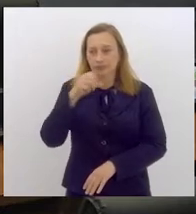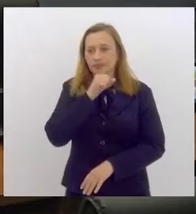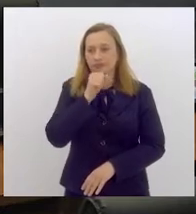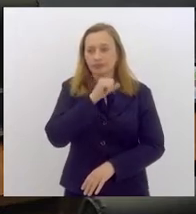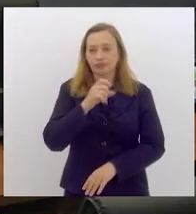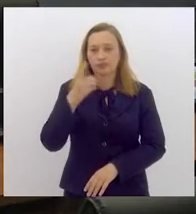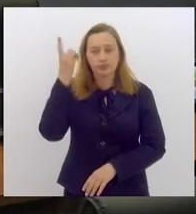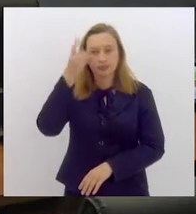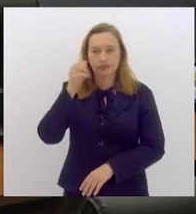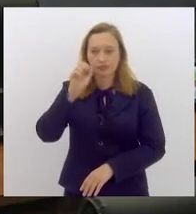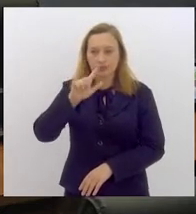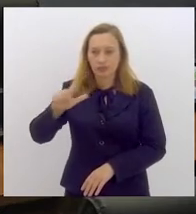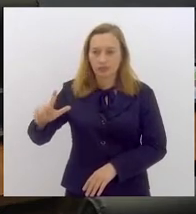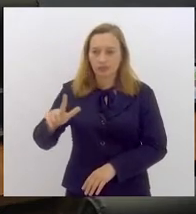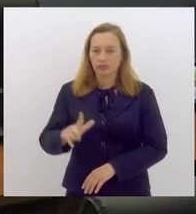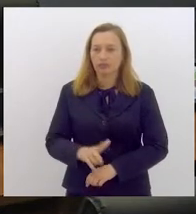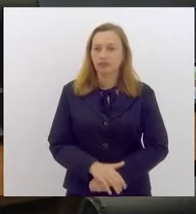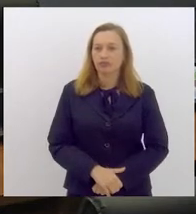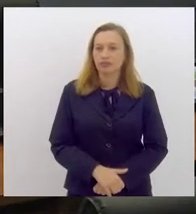Liberon.